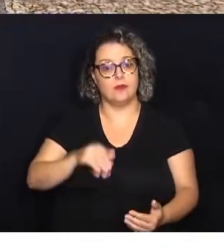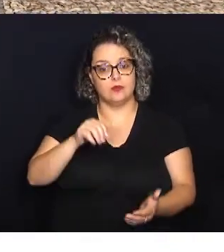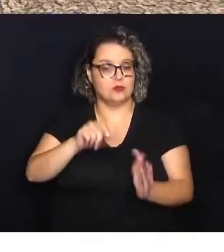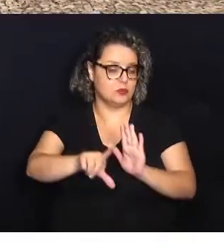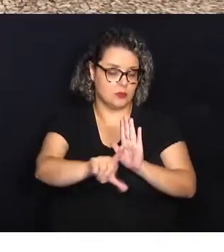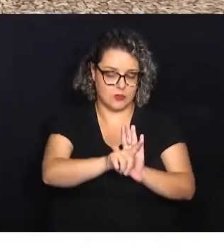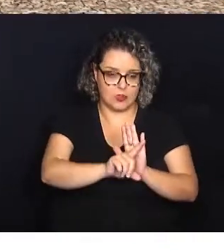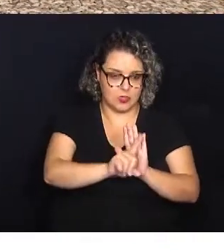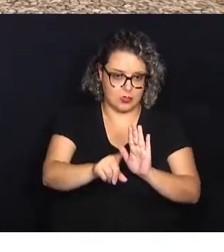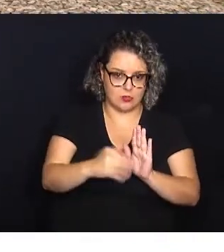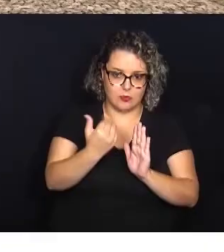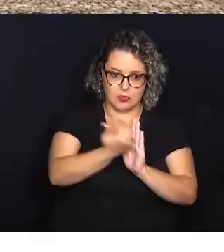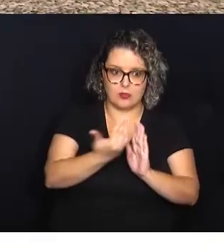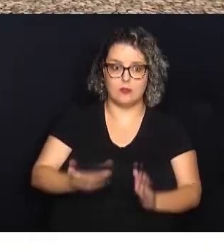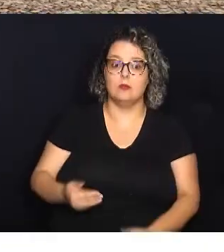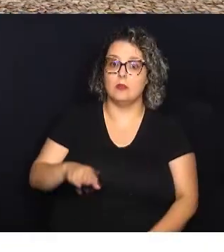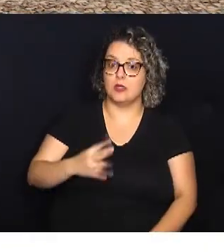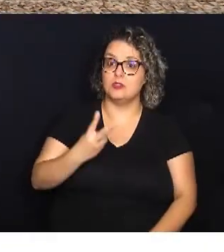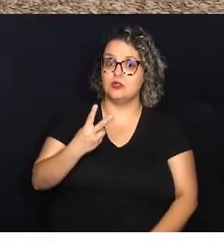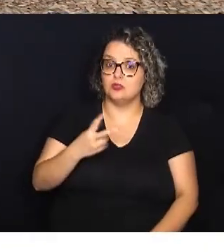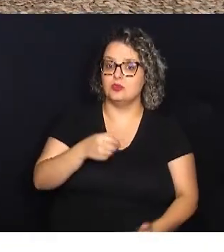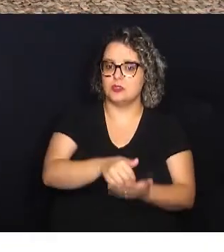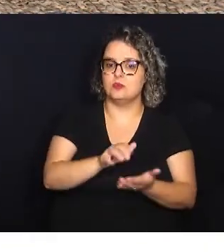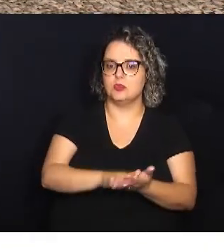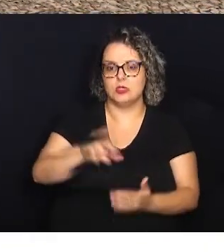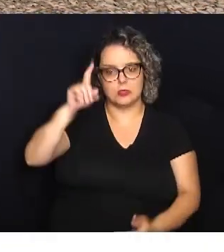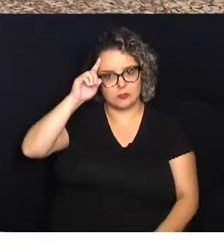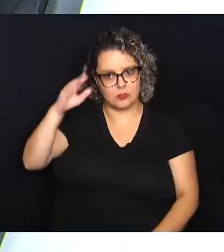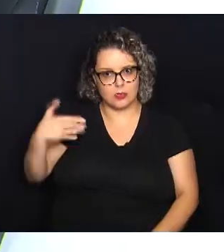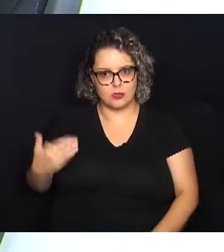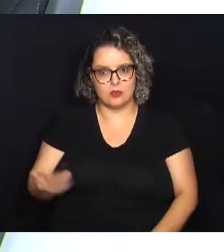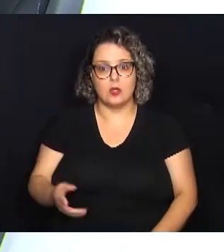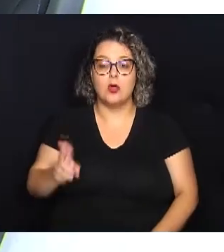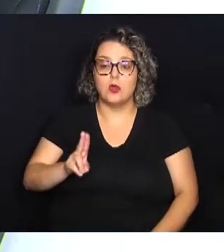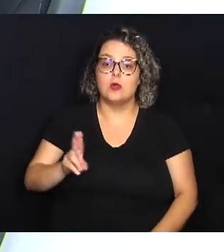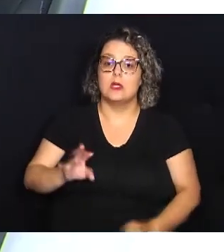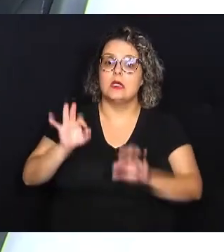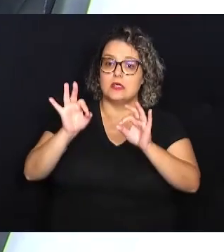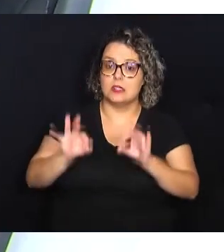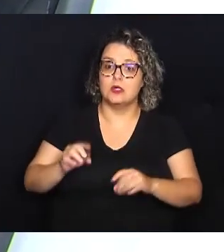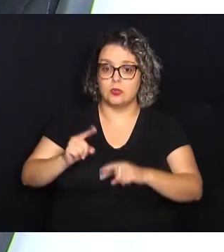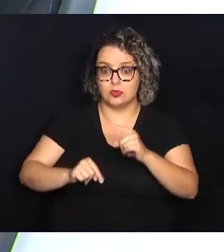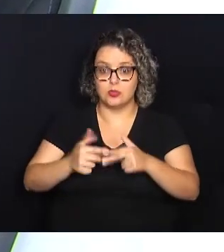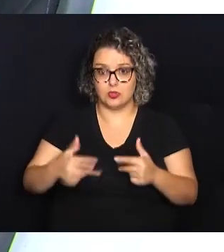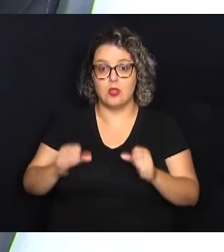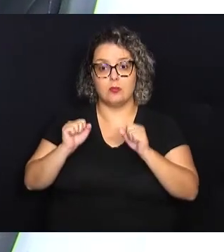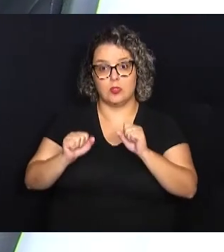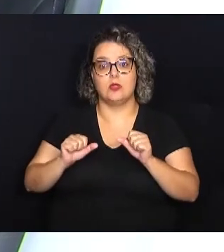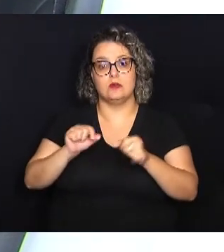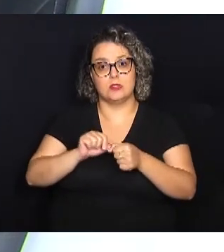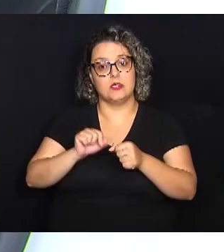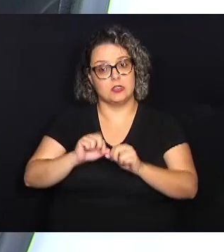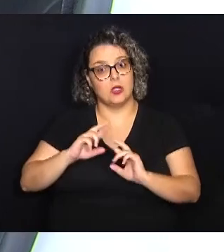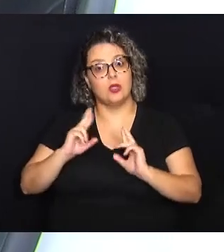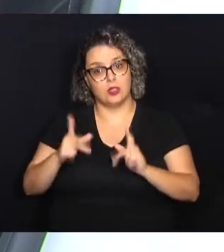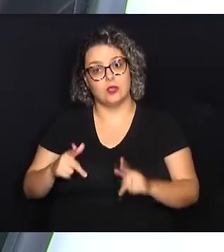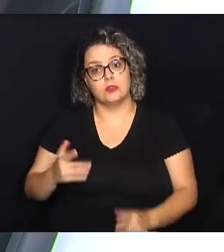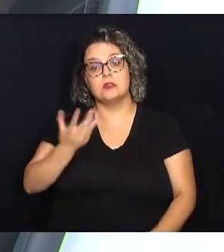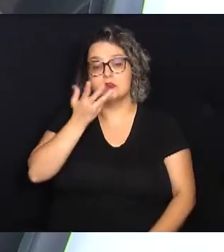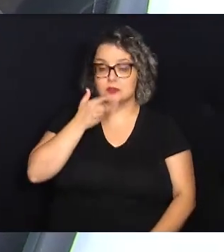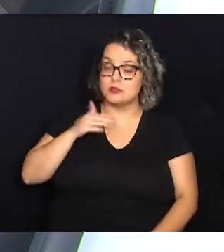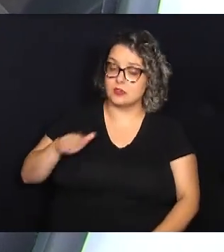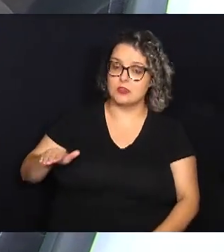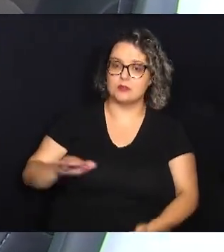ou seja uma média de mais de duas autuações por dia utilizar corretamente os equipamentos pode fazer a